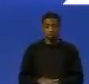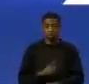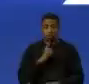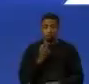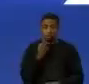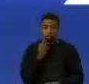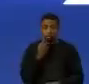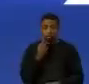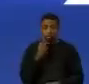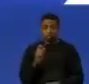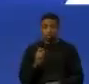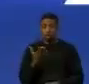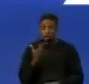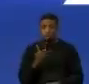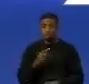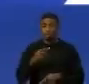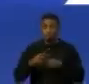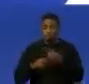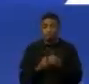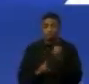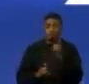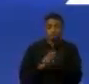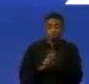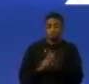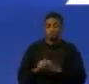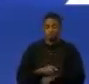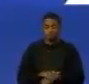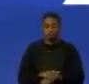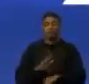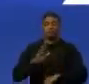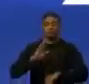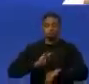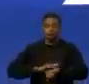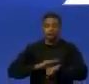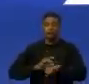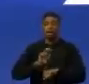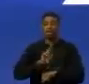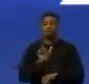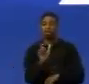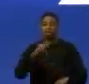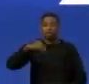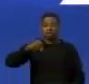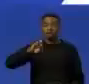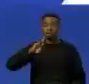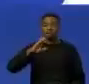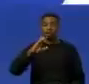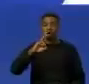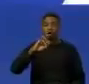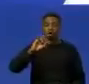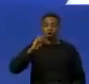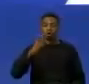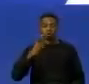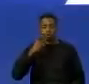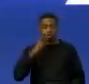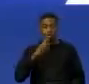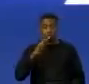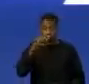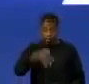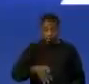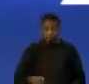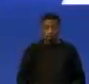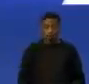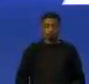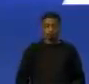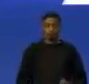topo de cadeia, então nele encontraremos a maior quantidade, por exemplo, de mercúrio. Então, nesse caso aqui, chegamos na